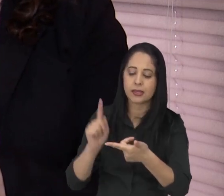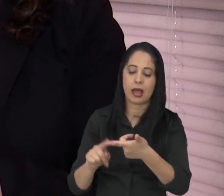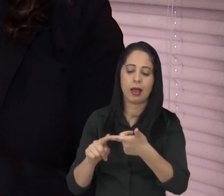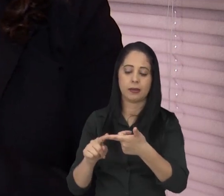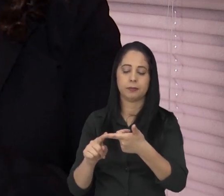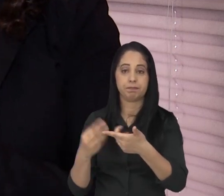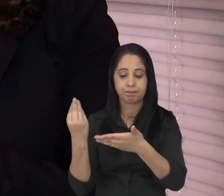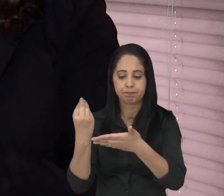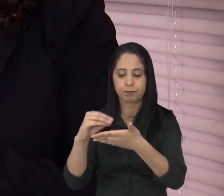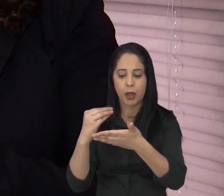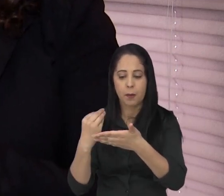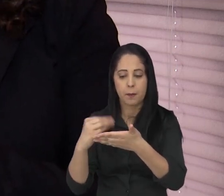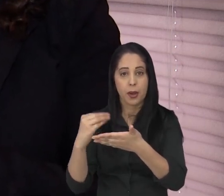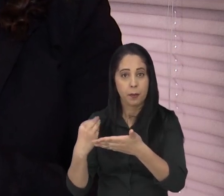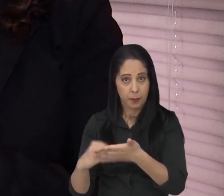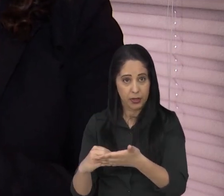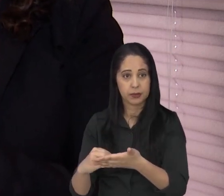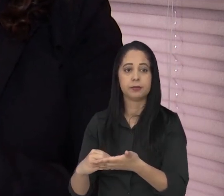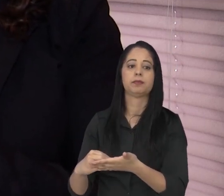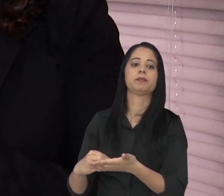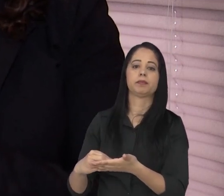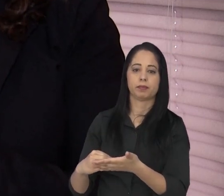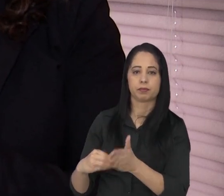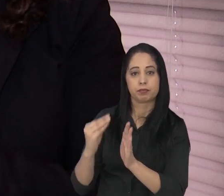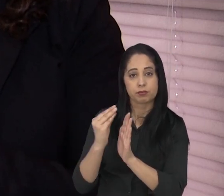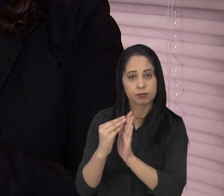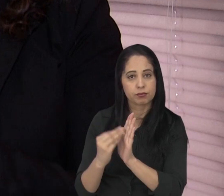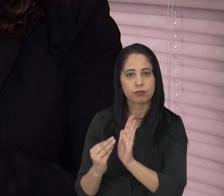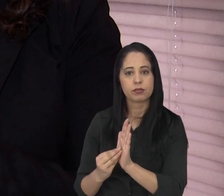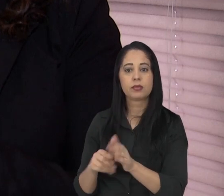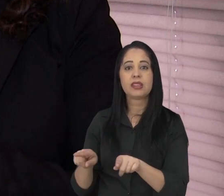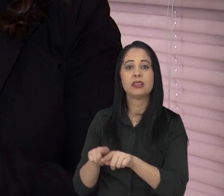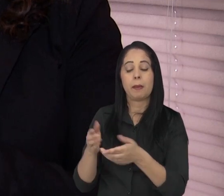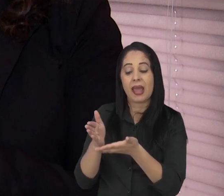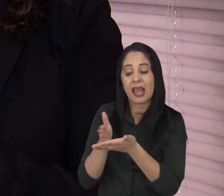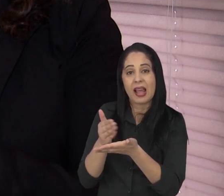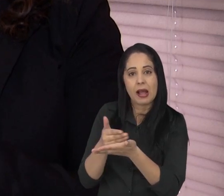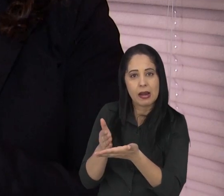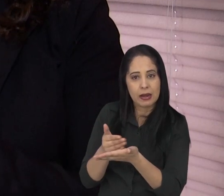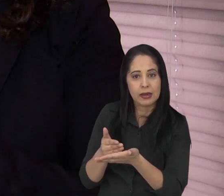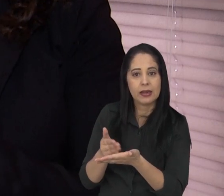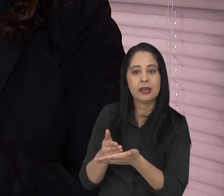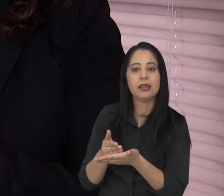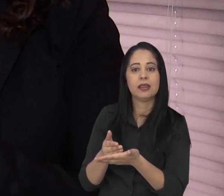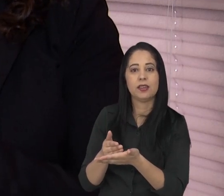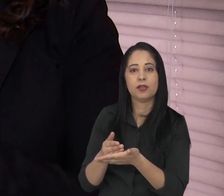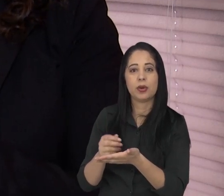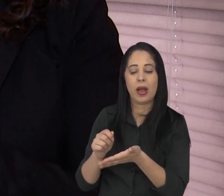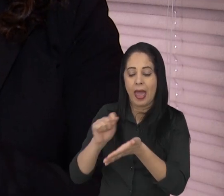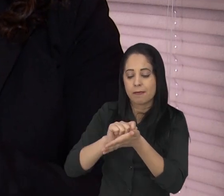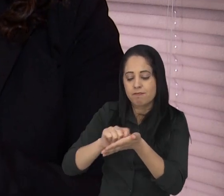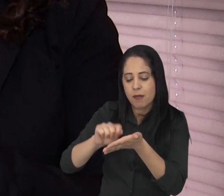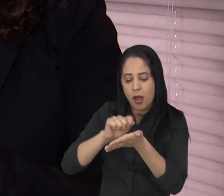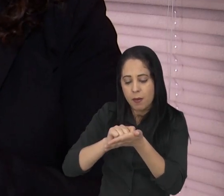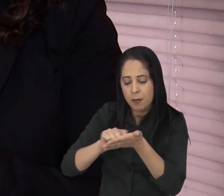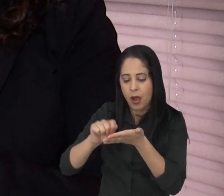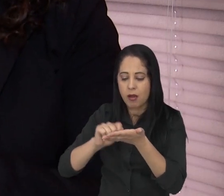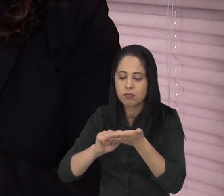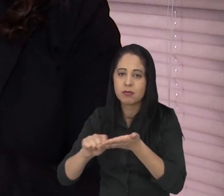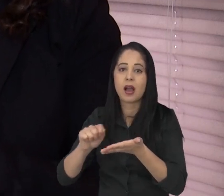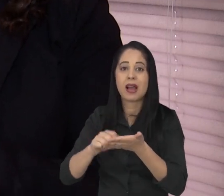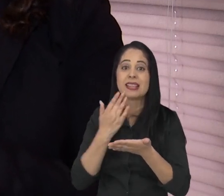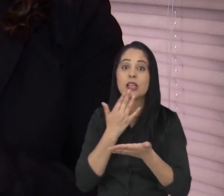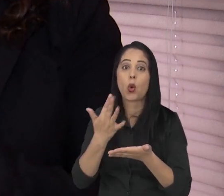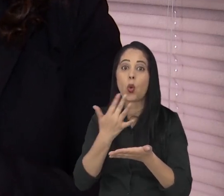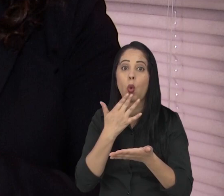né, calendários, ele vai descobrindo formas ali, a gente fala assim, em livros, o livro com a pessoa que tem dislexia é muito mais